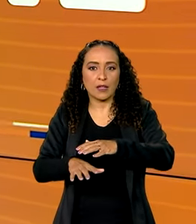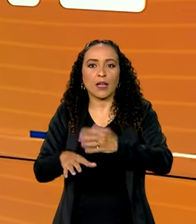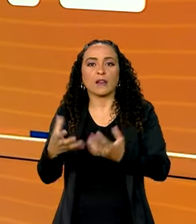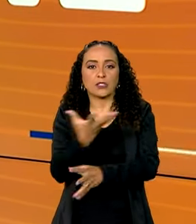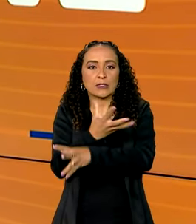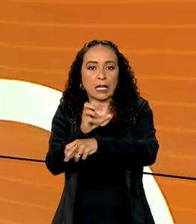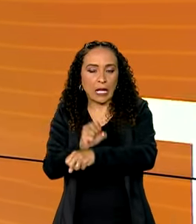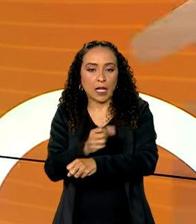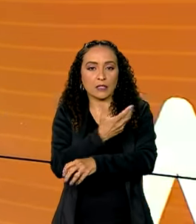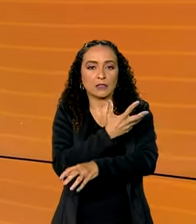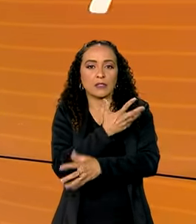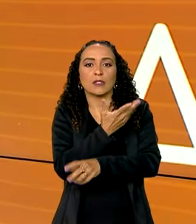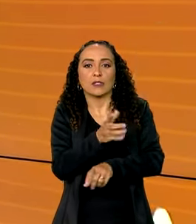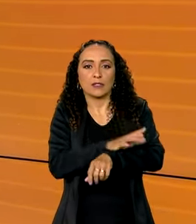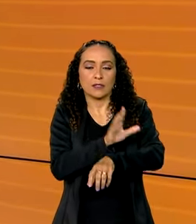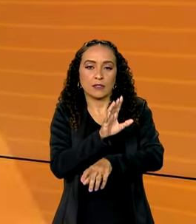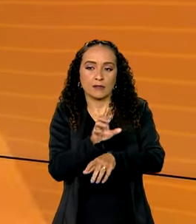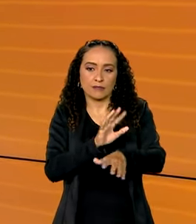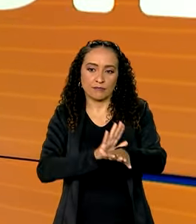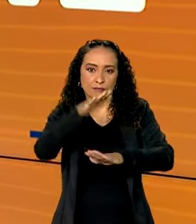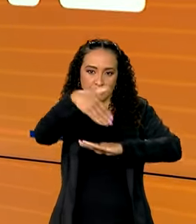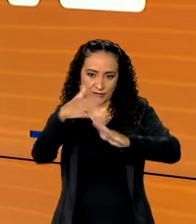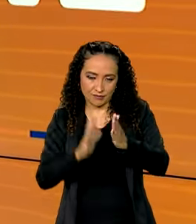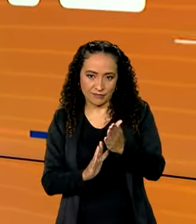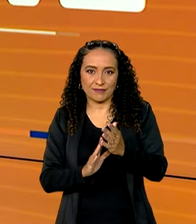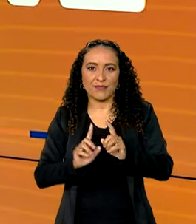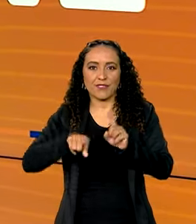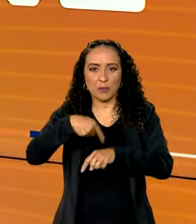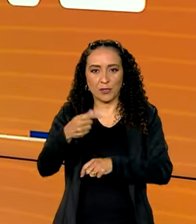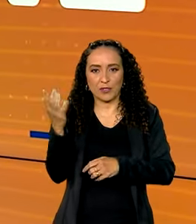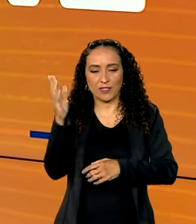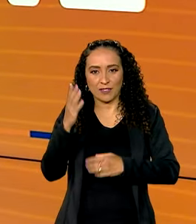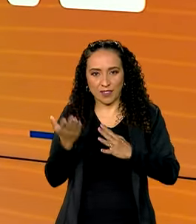e Floresta Amazônica. A gente volta depois do intervalo. Até já.